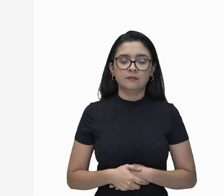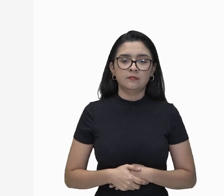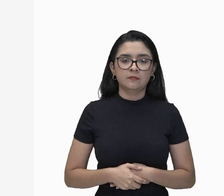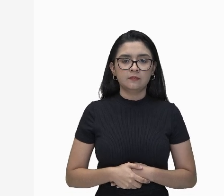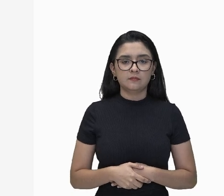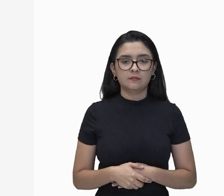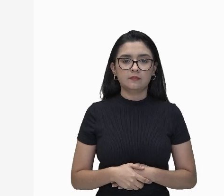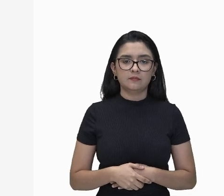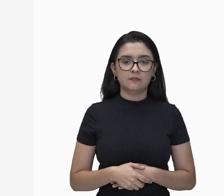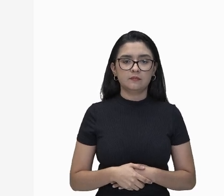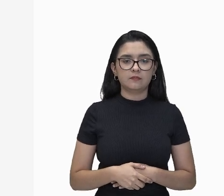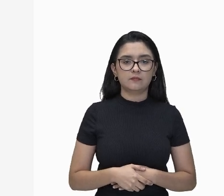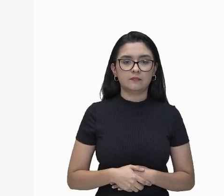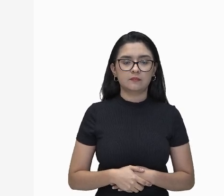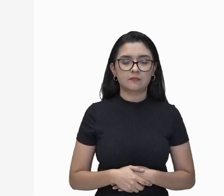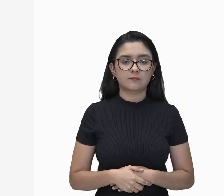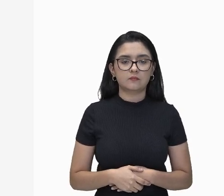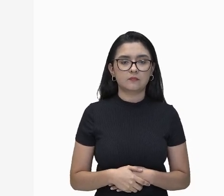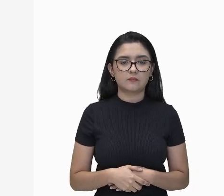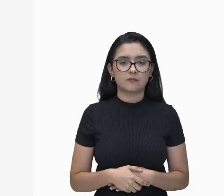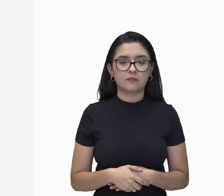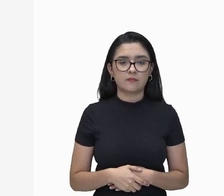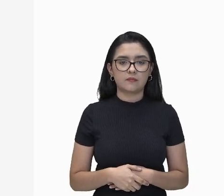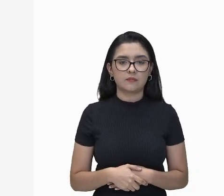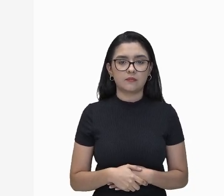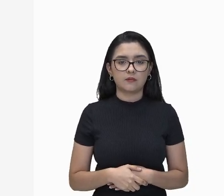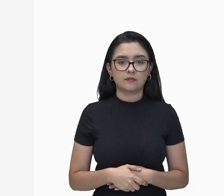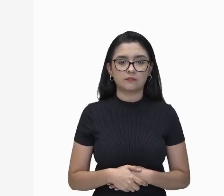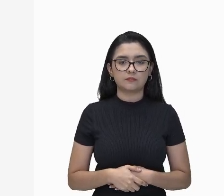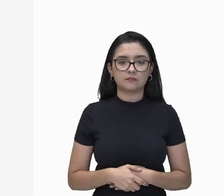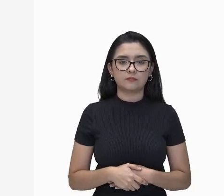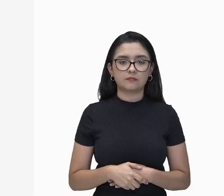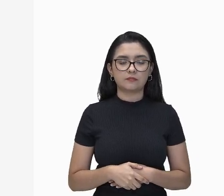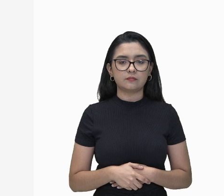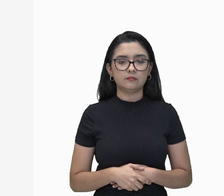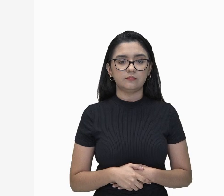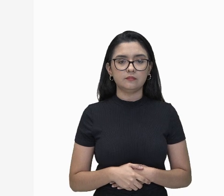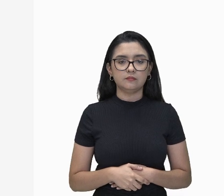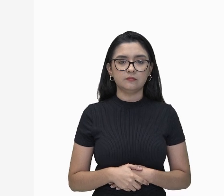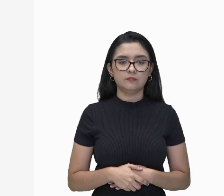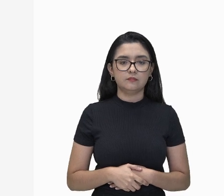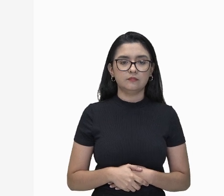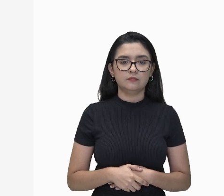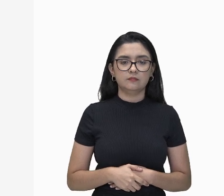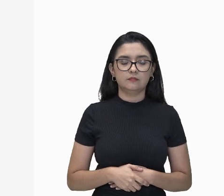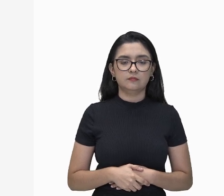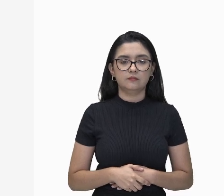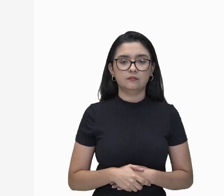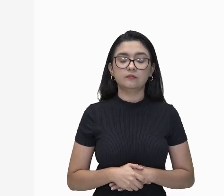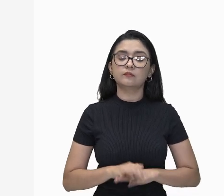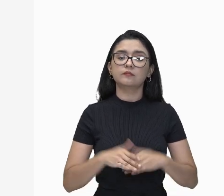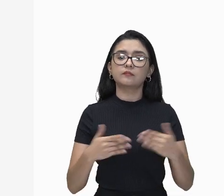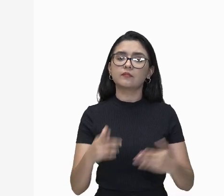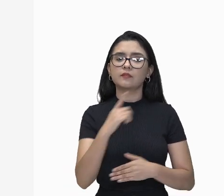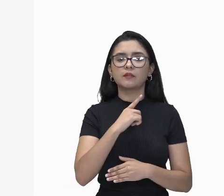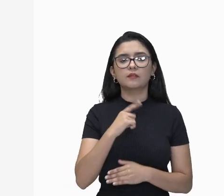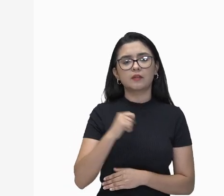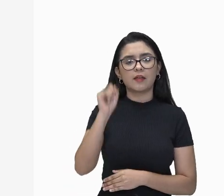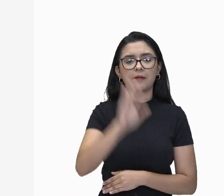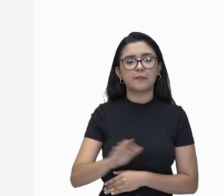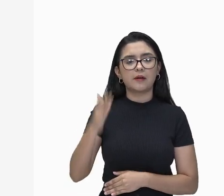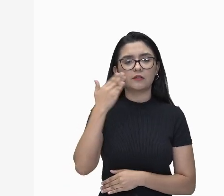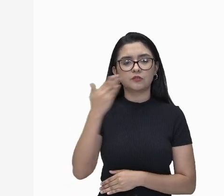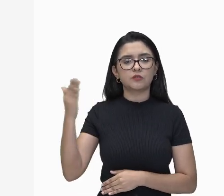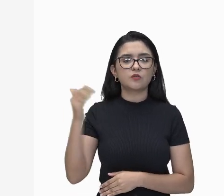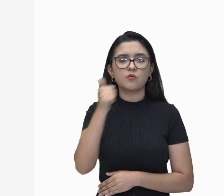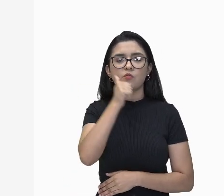sempre tomávamos juntos um sabrosíssimo chocolate caliente. Aqui nós temos um casal, né?